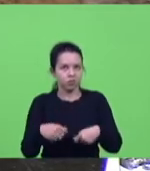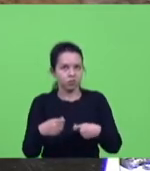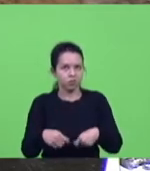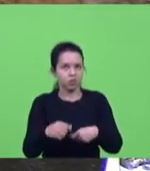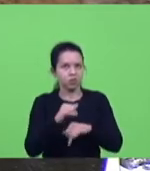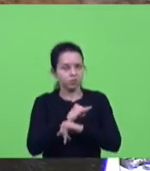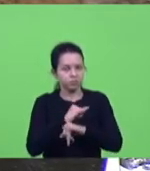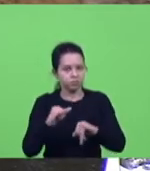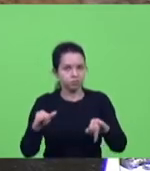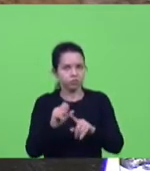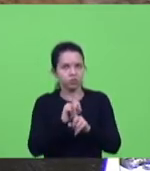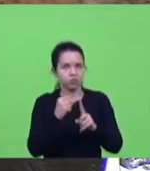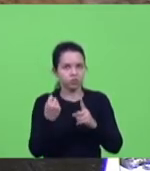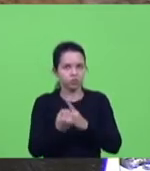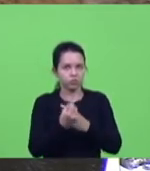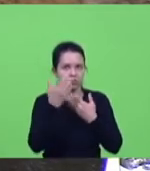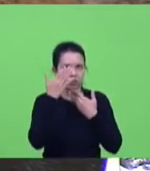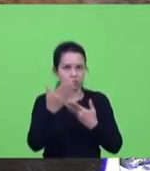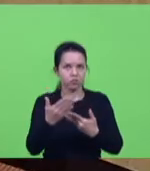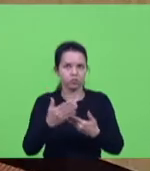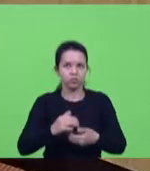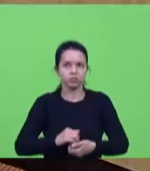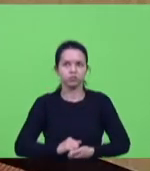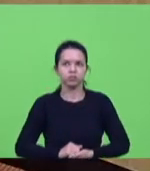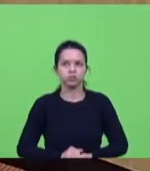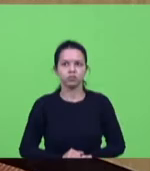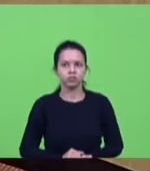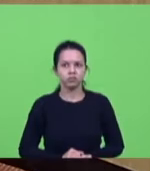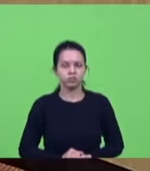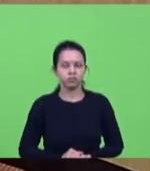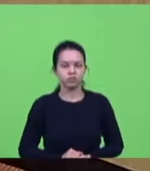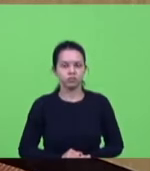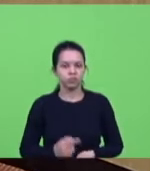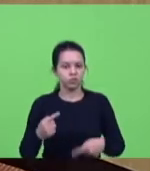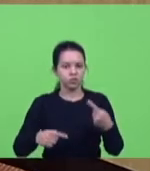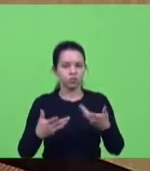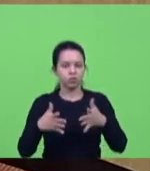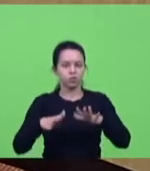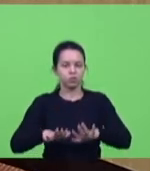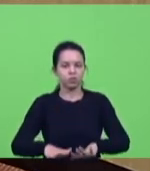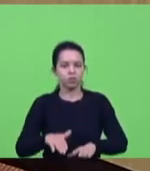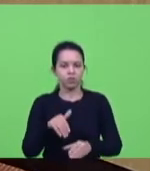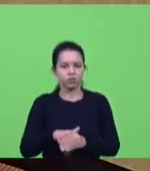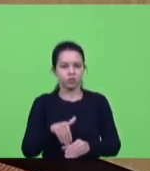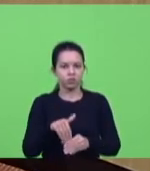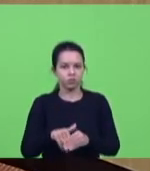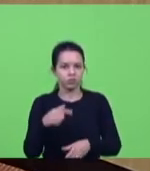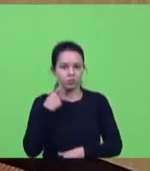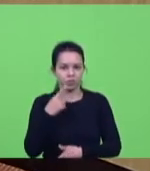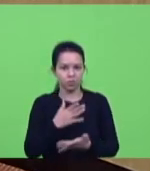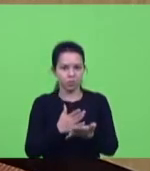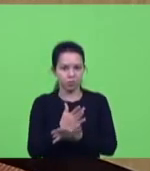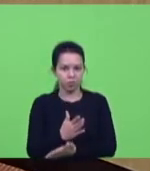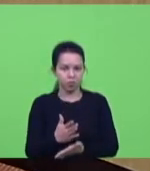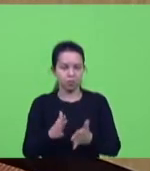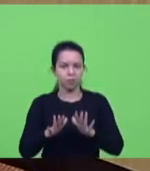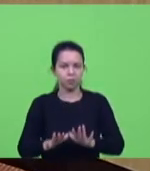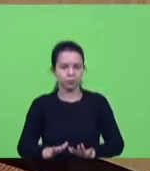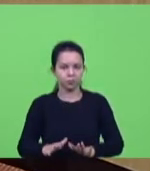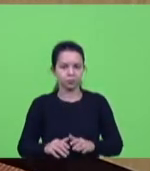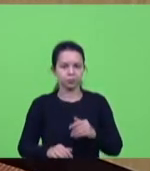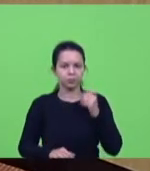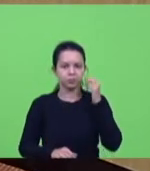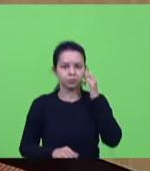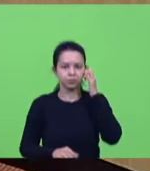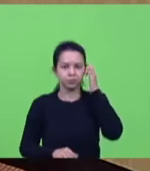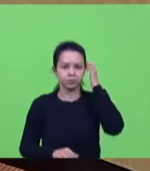sociedade. Muito obrigado. Não havendo mais quem queira discutir em votação, deputados que aprovam permaneçam como se encontram.